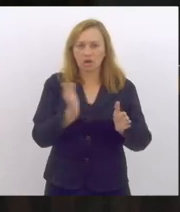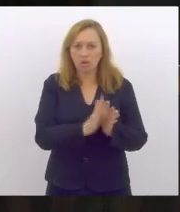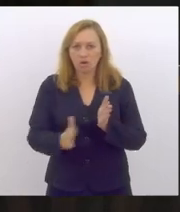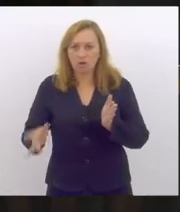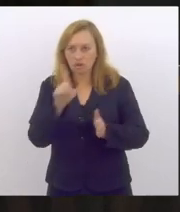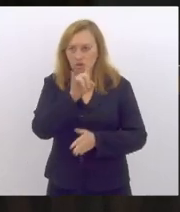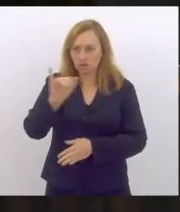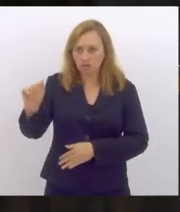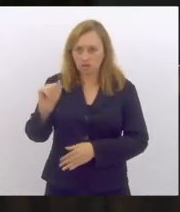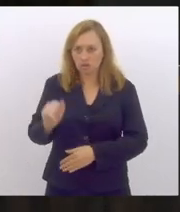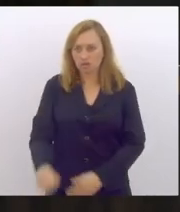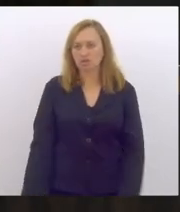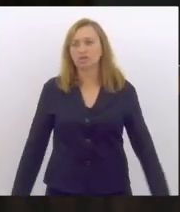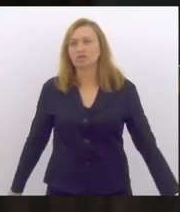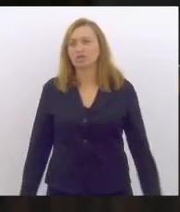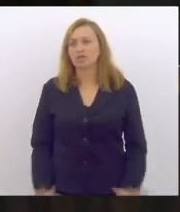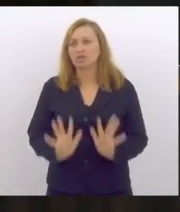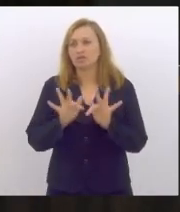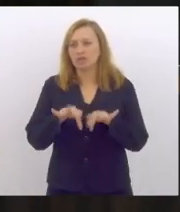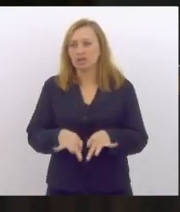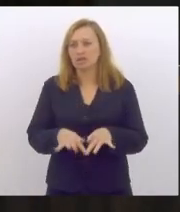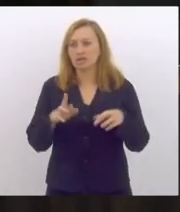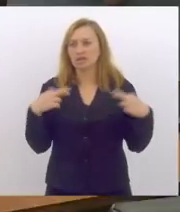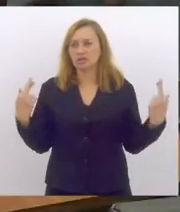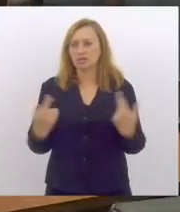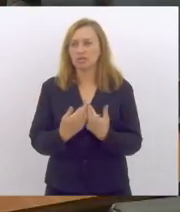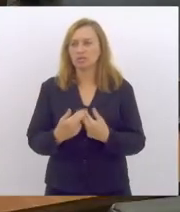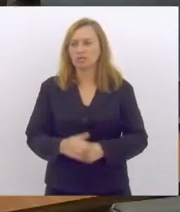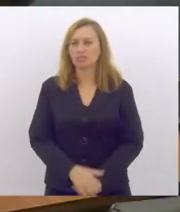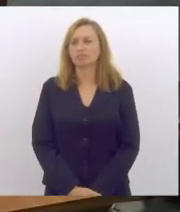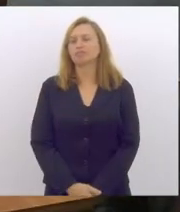com a ordem do dia está suspensa a sessão